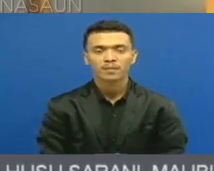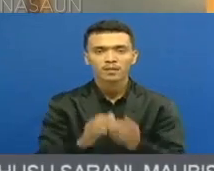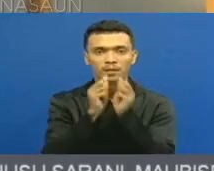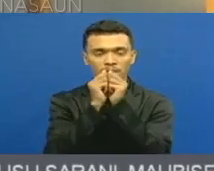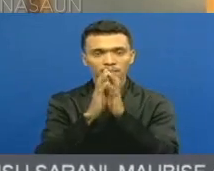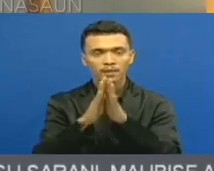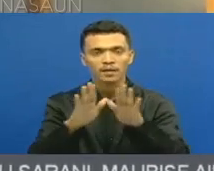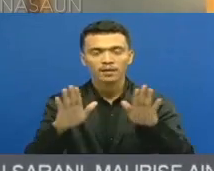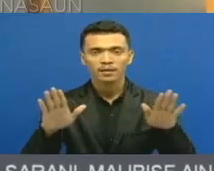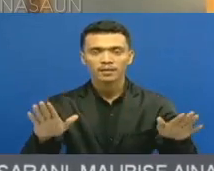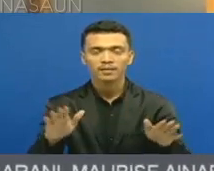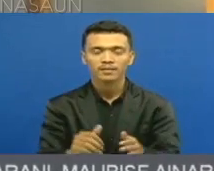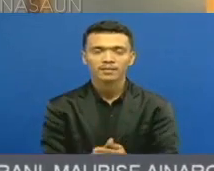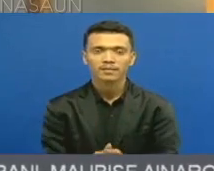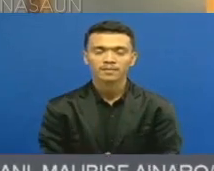Nininha,